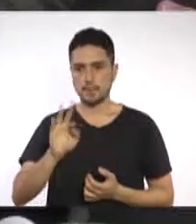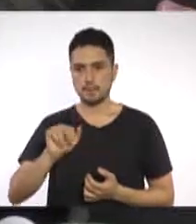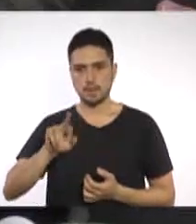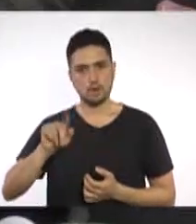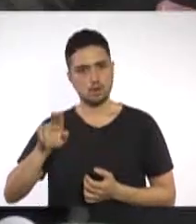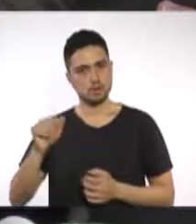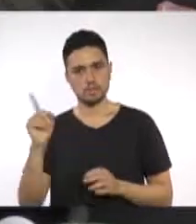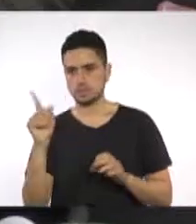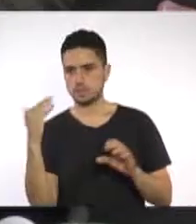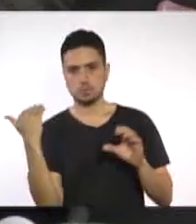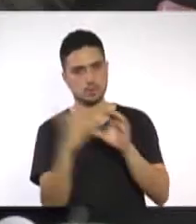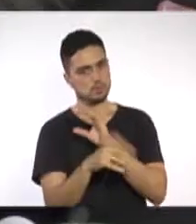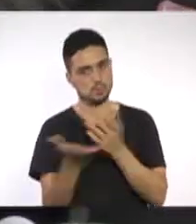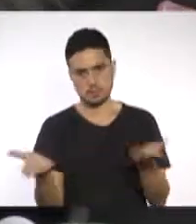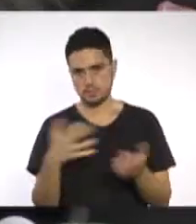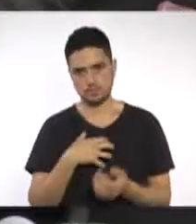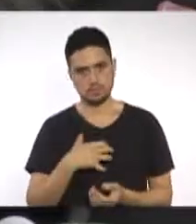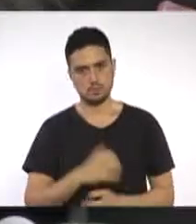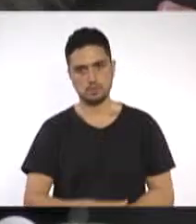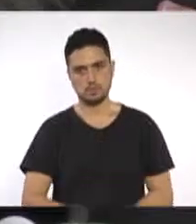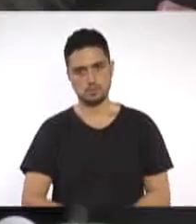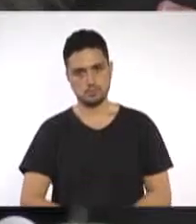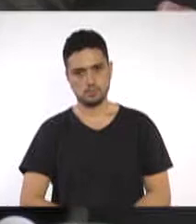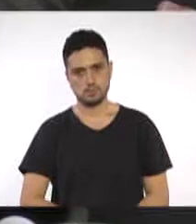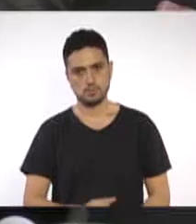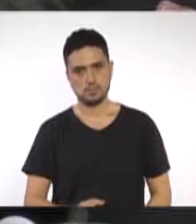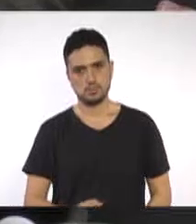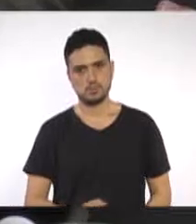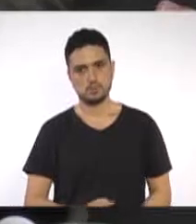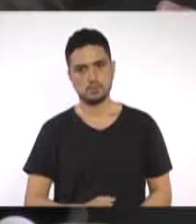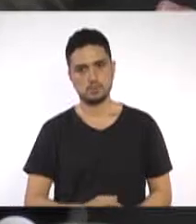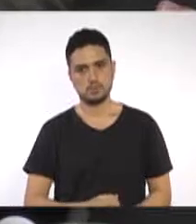Não, em havendo